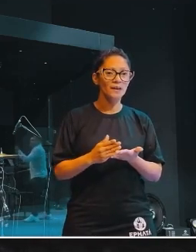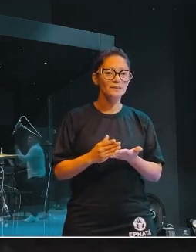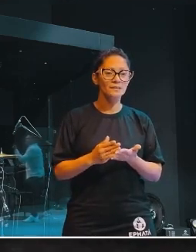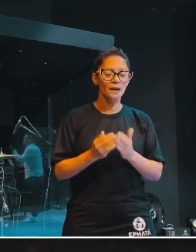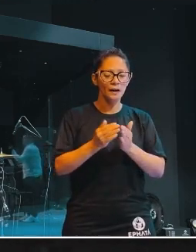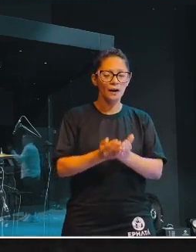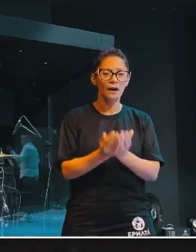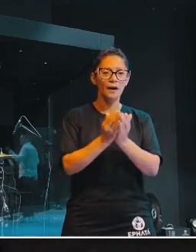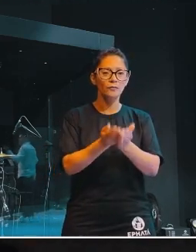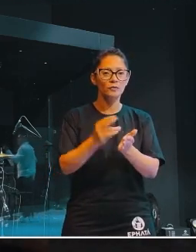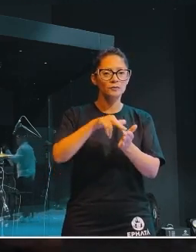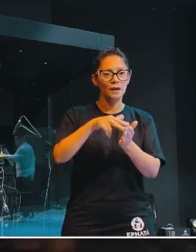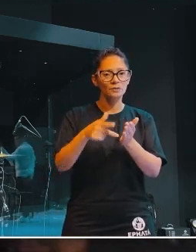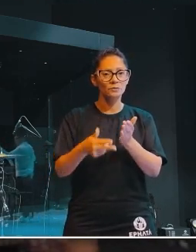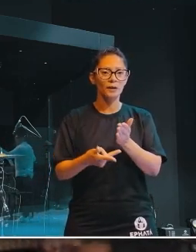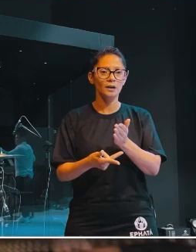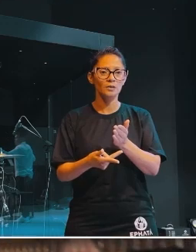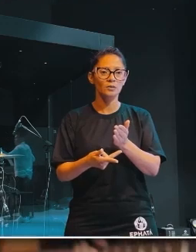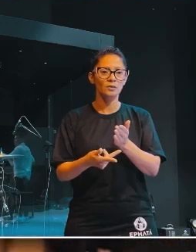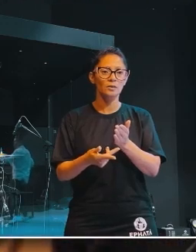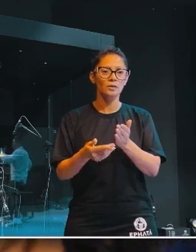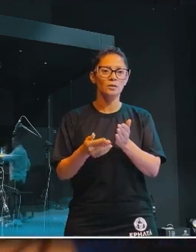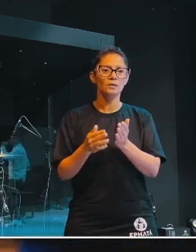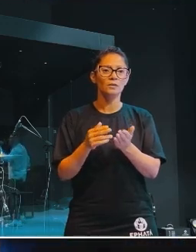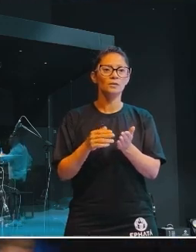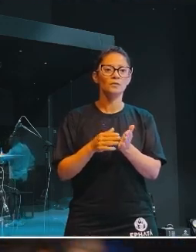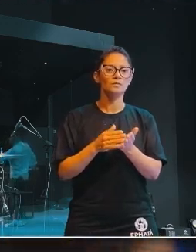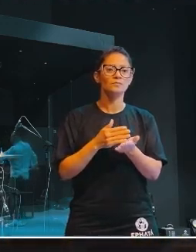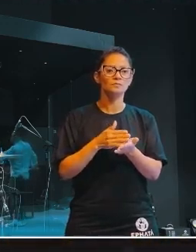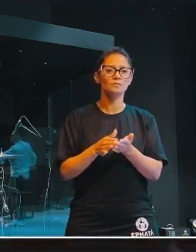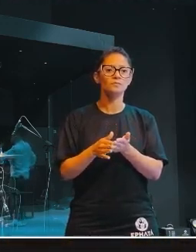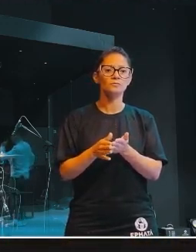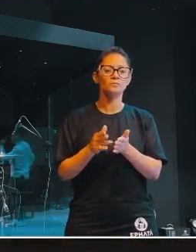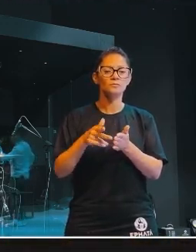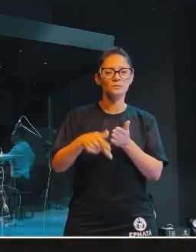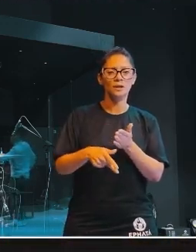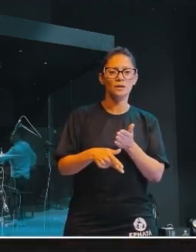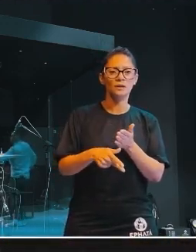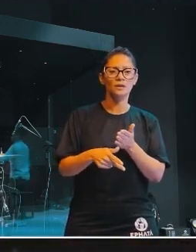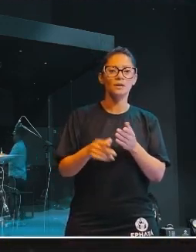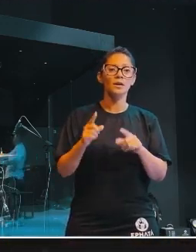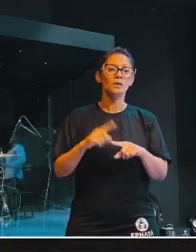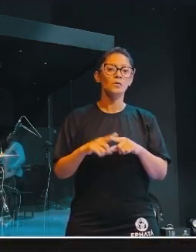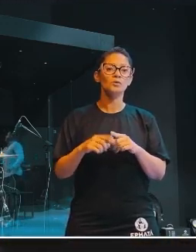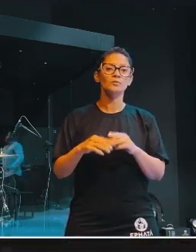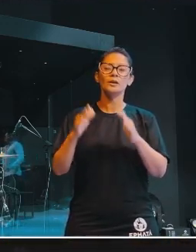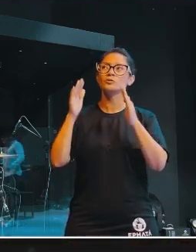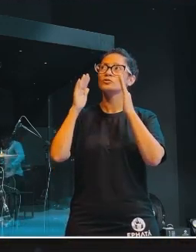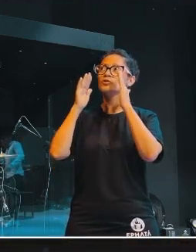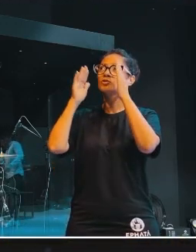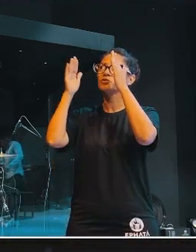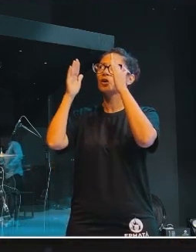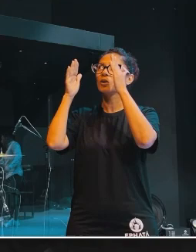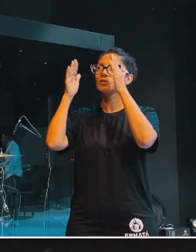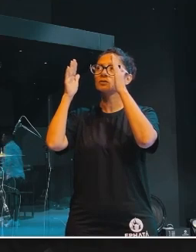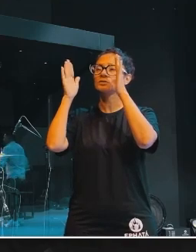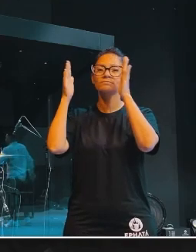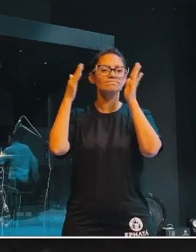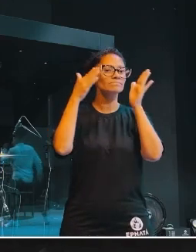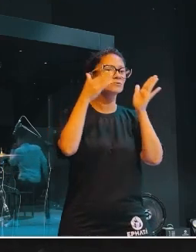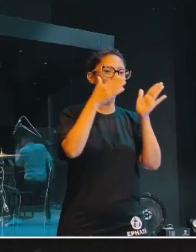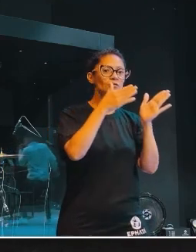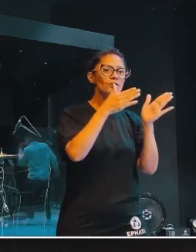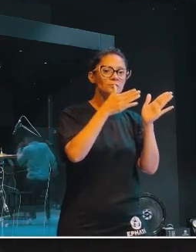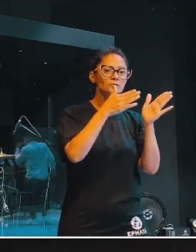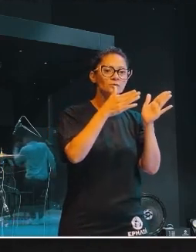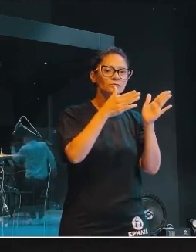Quando ele tira os olhos do Senhor e começa a olhar tudo aquilo que estava à sua volta. Sabe quando é que Pedro começa a afundar? Quando